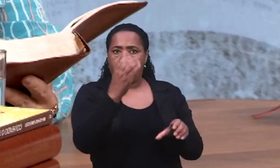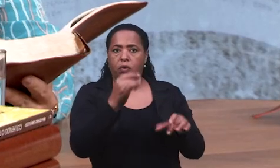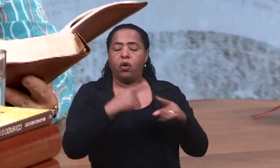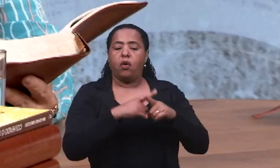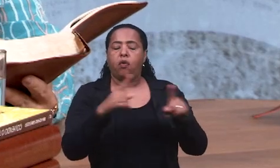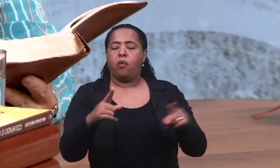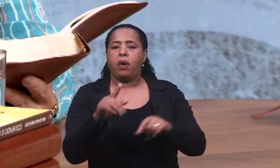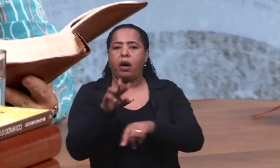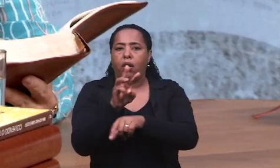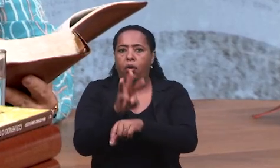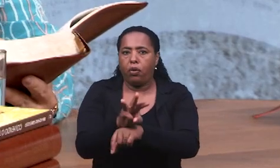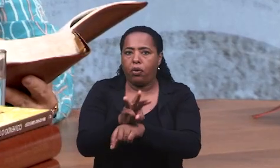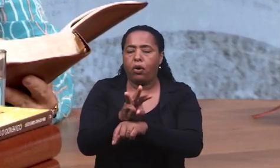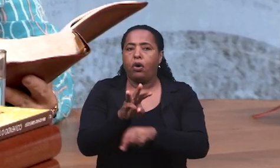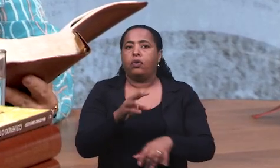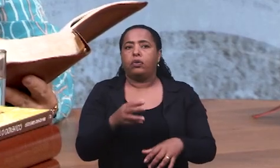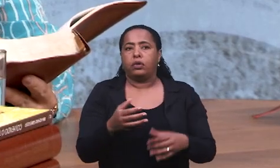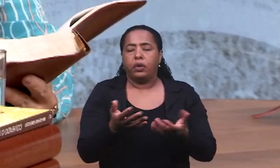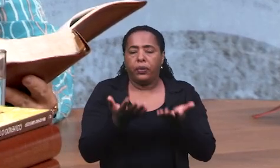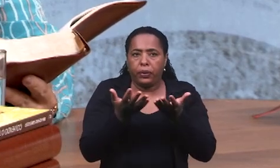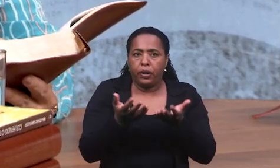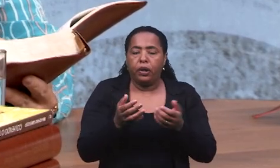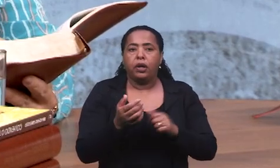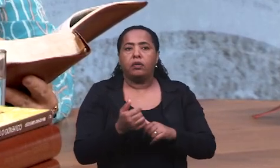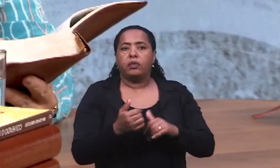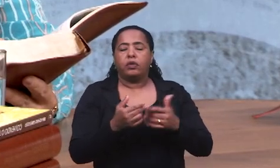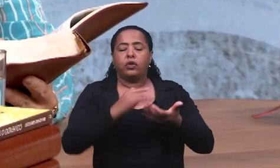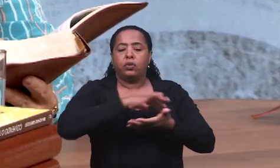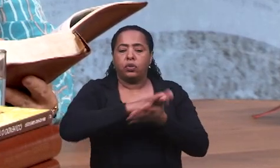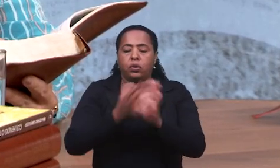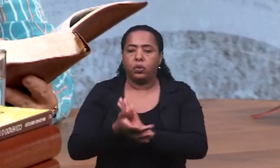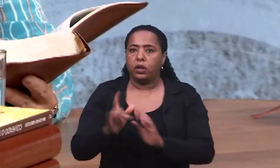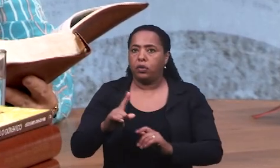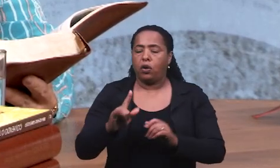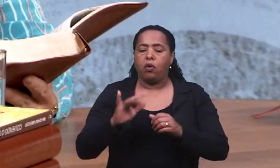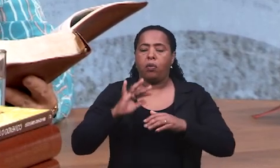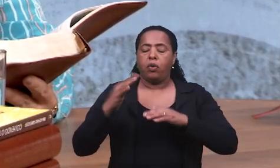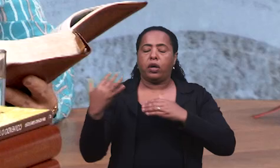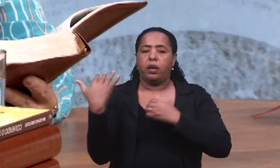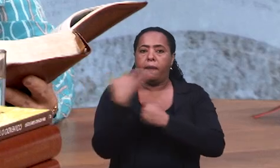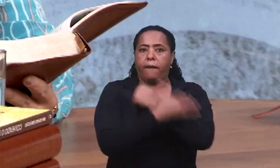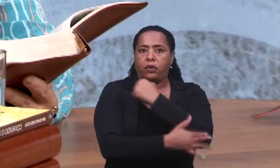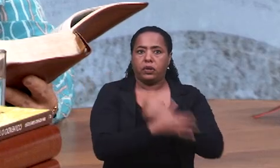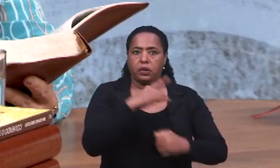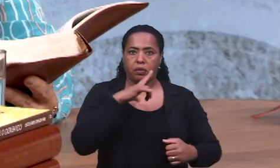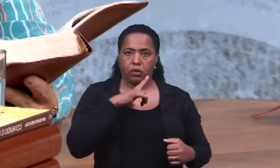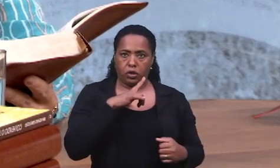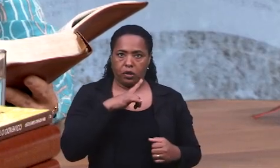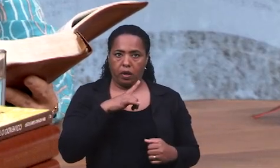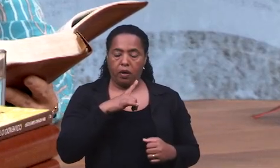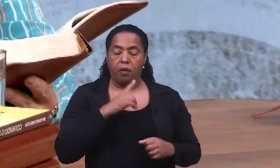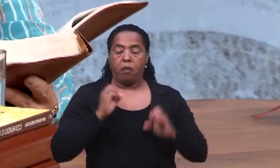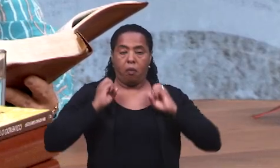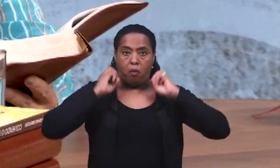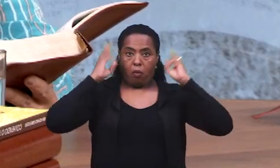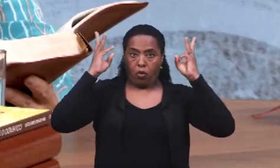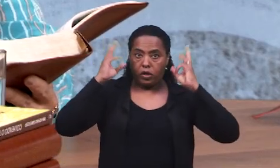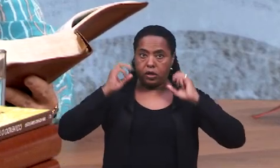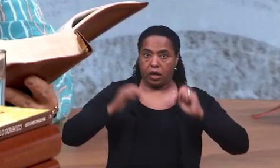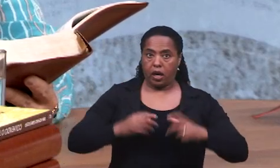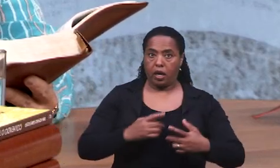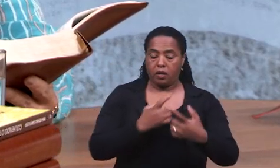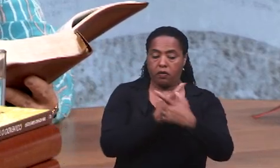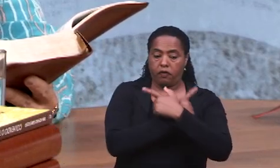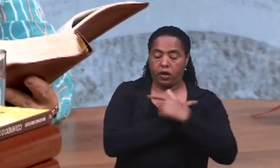o trigo e o centeio não foram feridos porque estavam cobertos. Saiu, pois, Moisés de Faraó